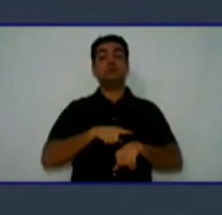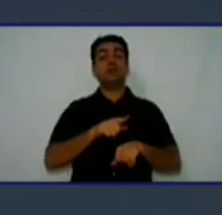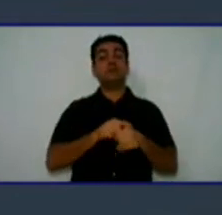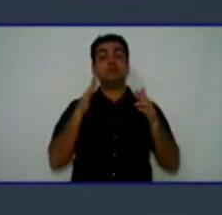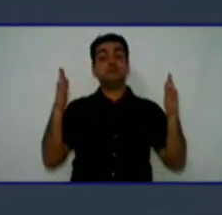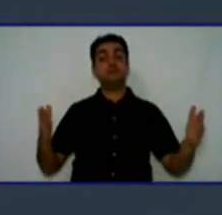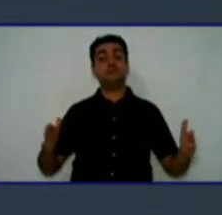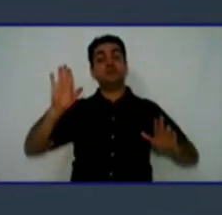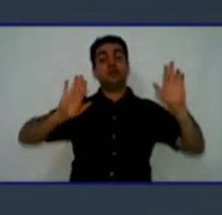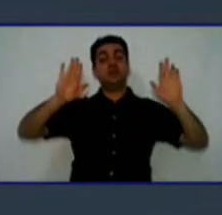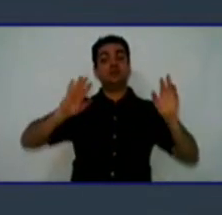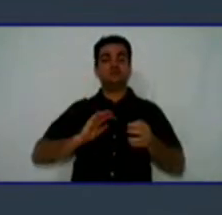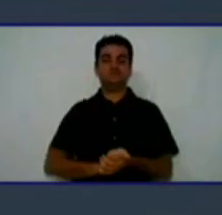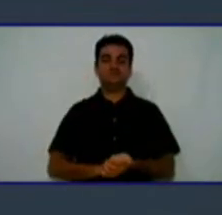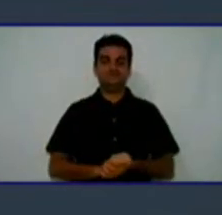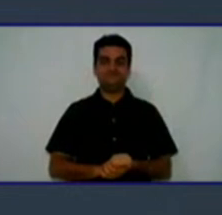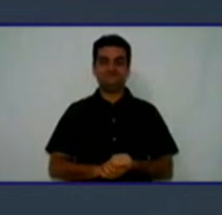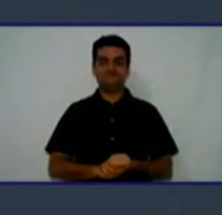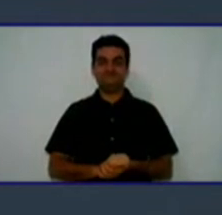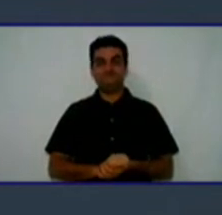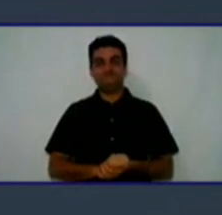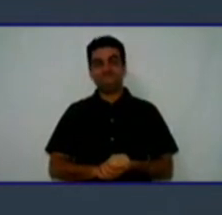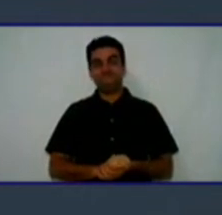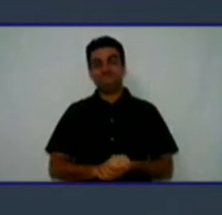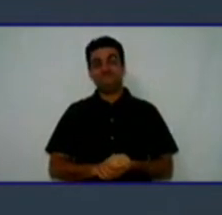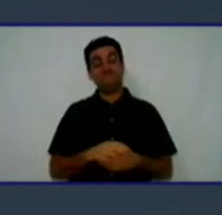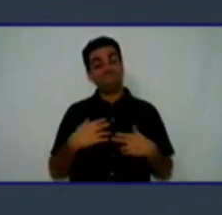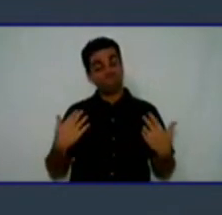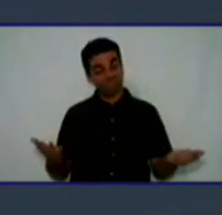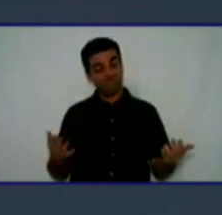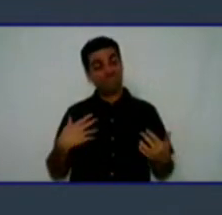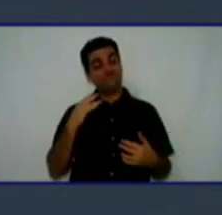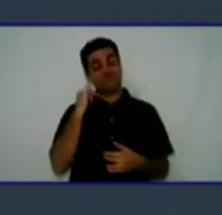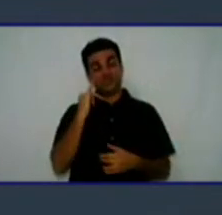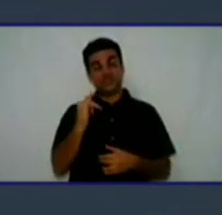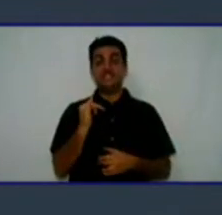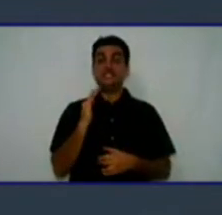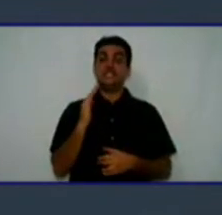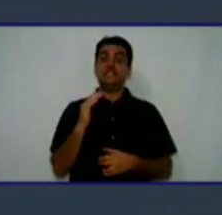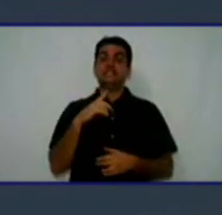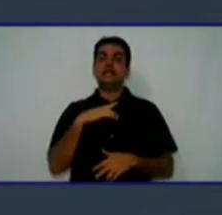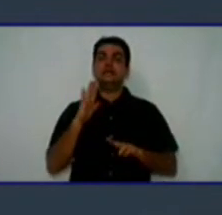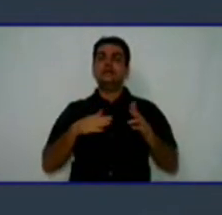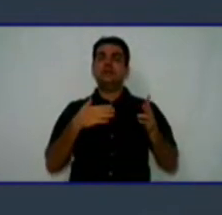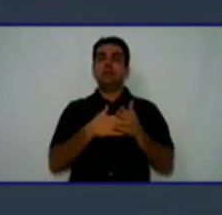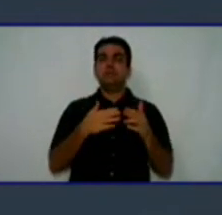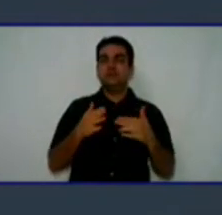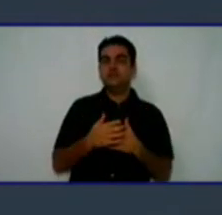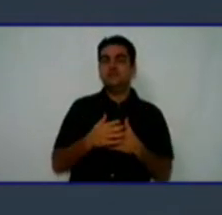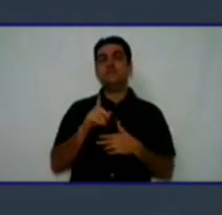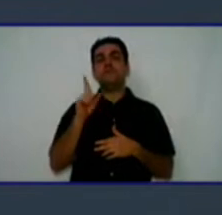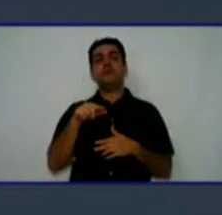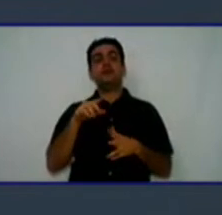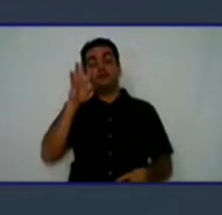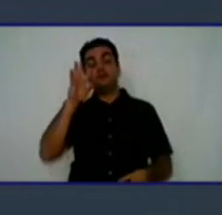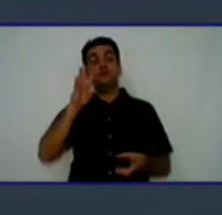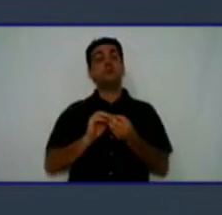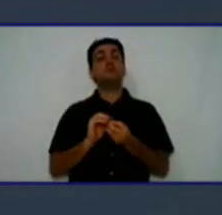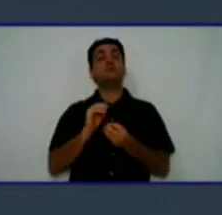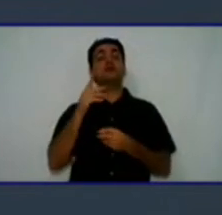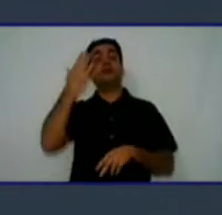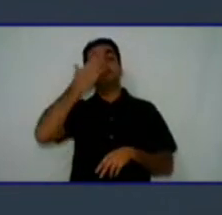pré-campanha. Aliás, como tenho afirmado, a inexistência de limites importa na supressão da